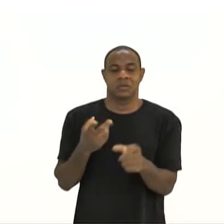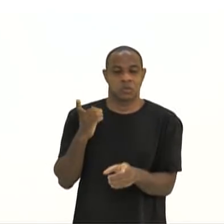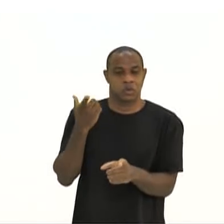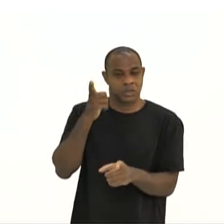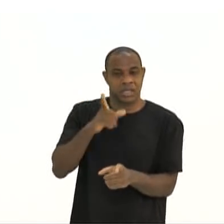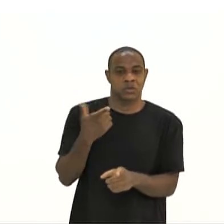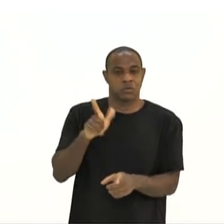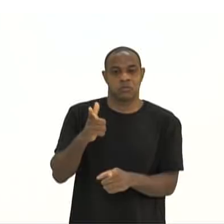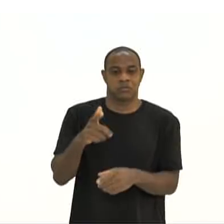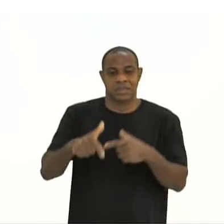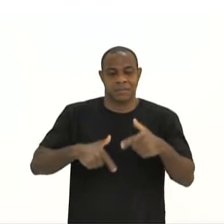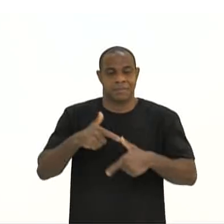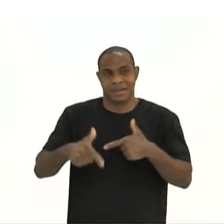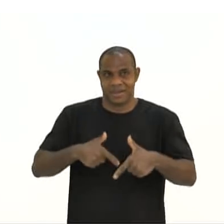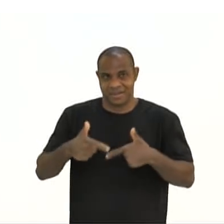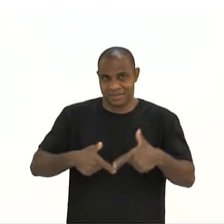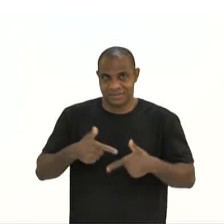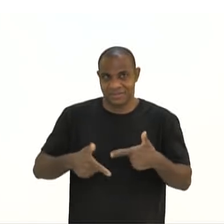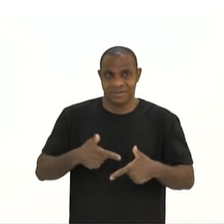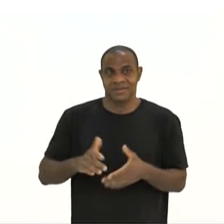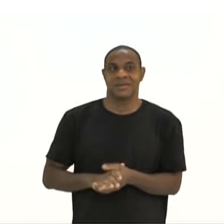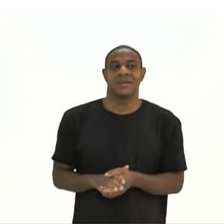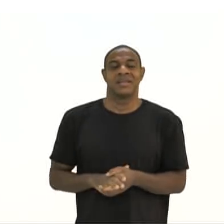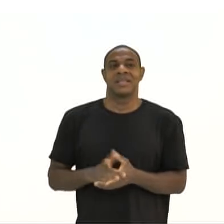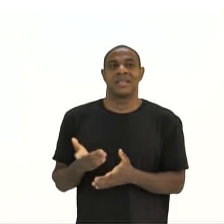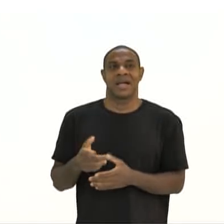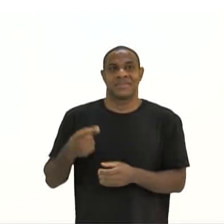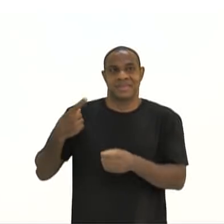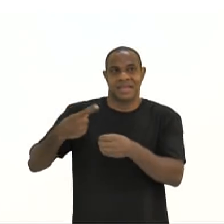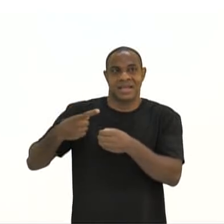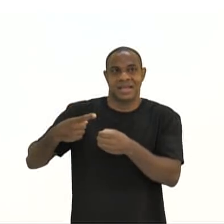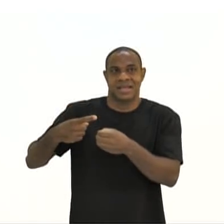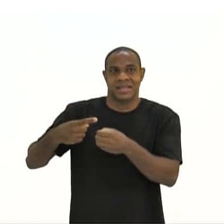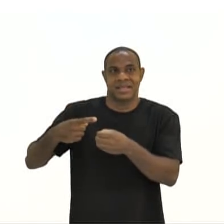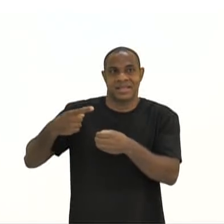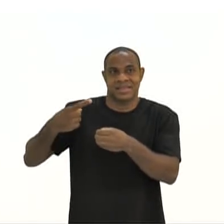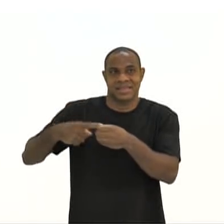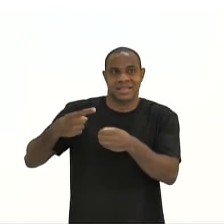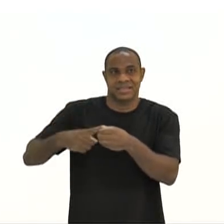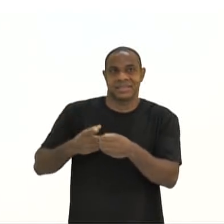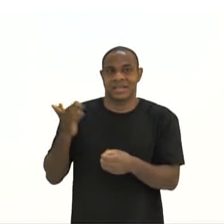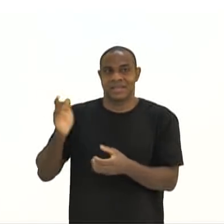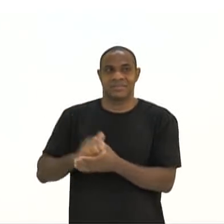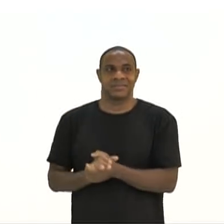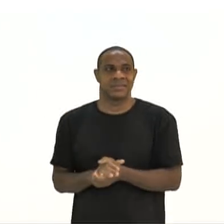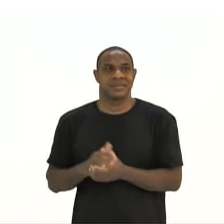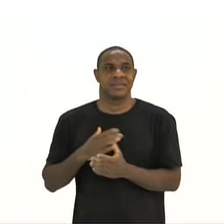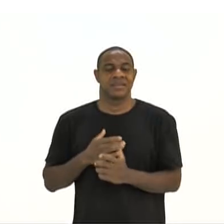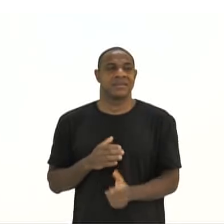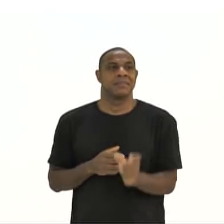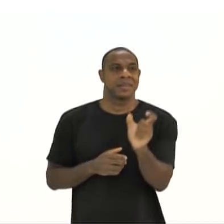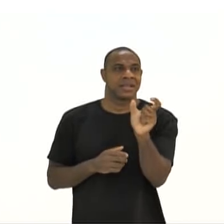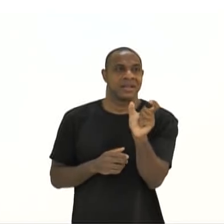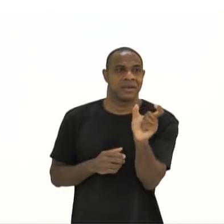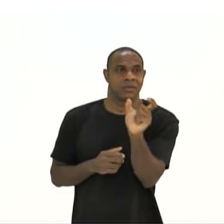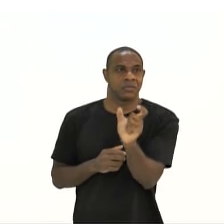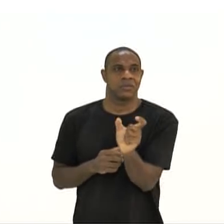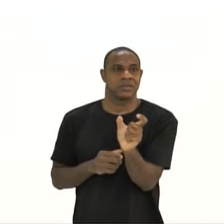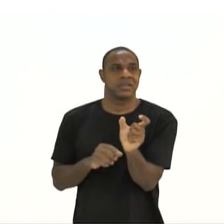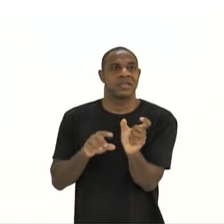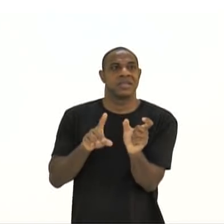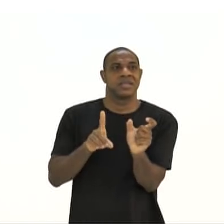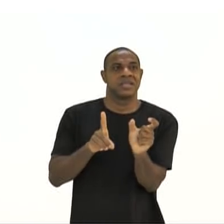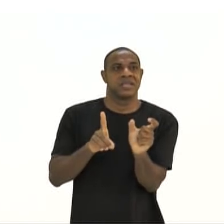Francisco. Como todos nós, ela é guiada pelas emoções, aqui representadas pelos divertidos personagens: alegria,